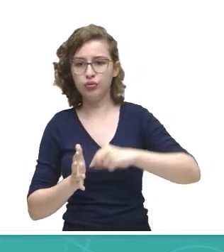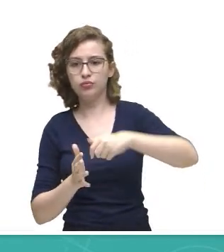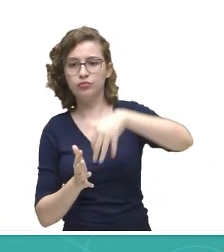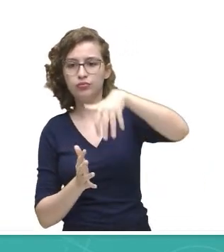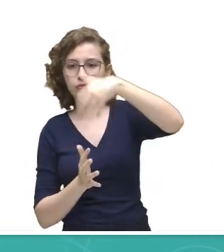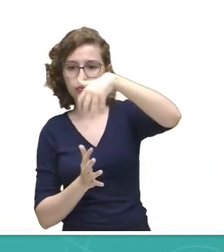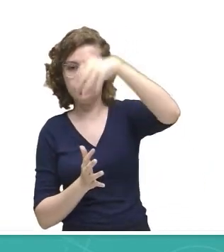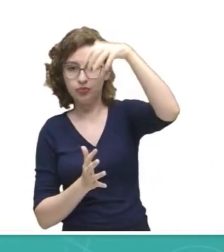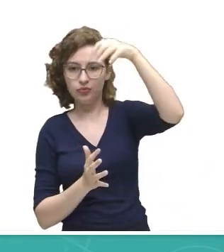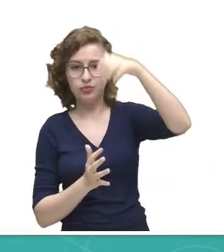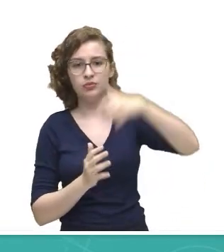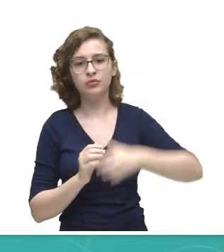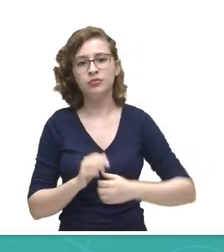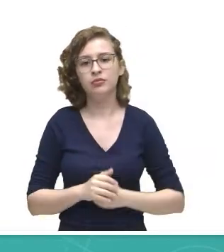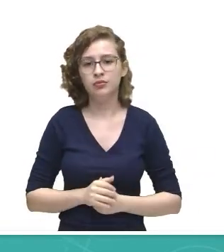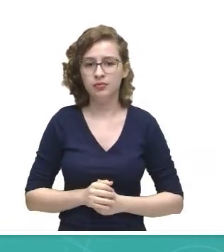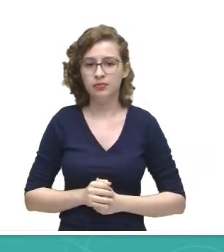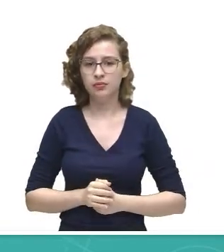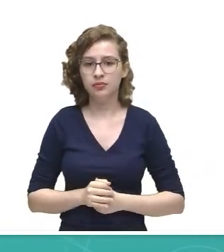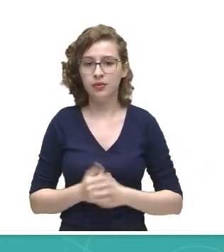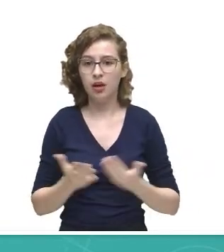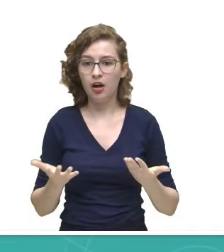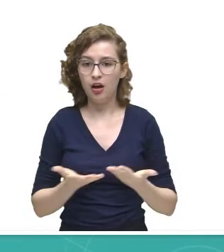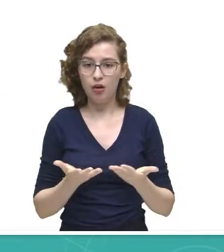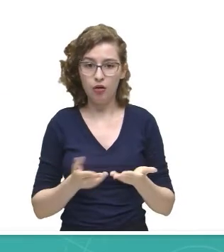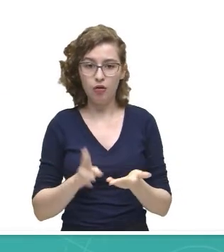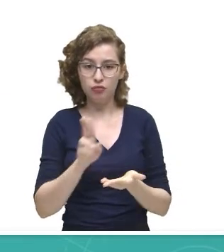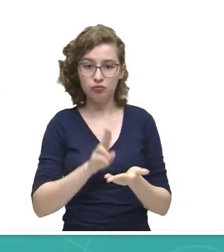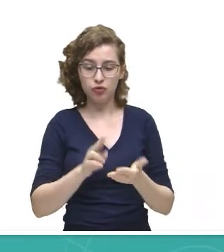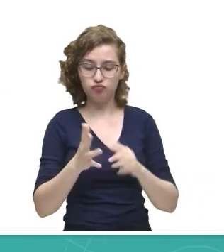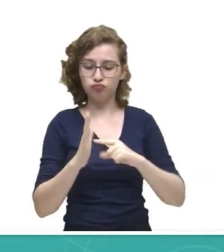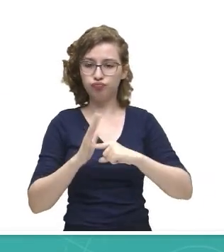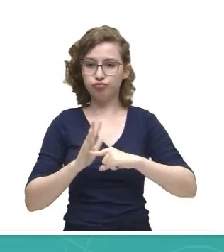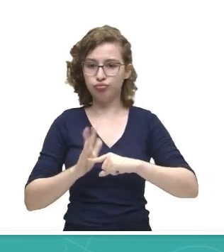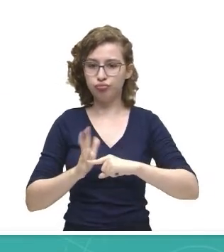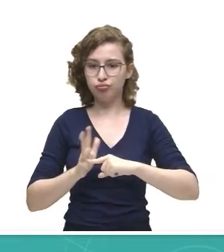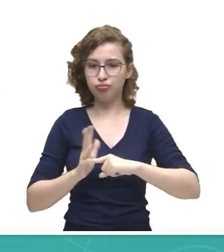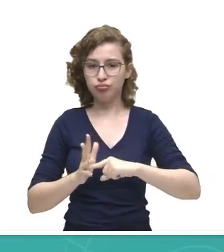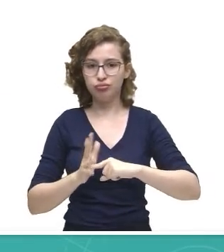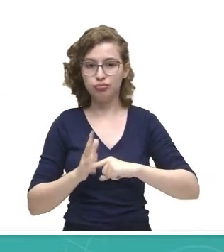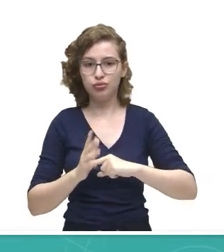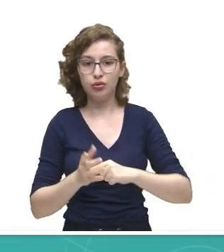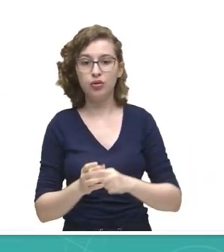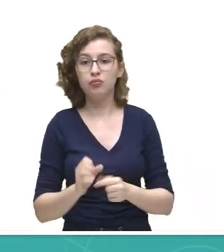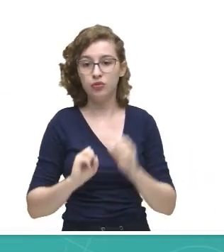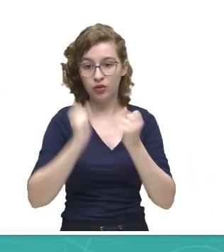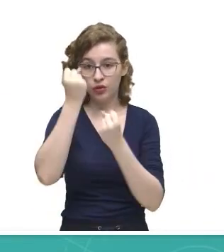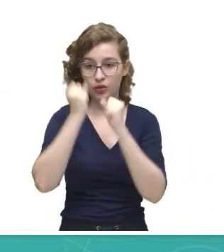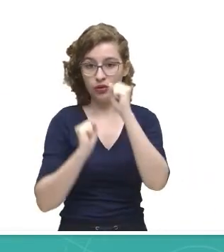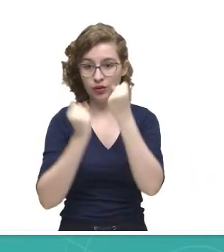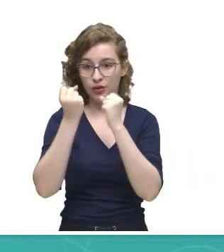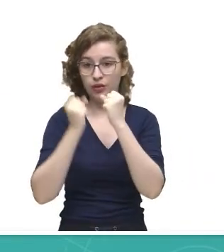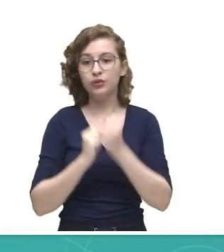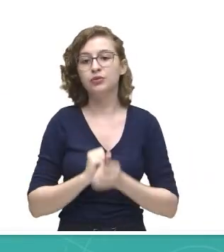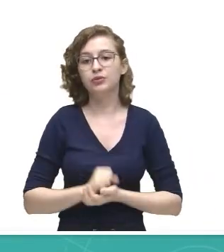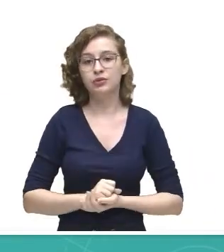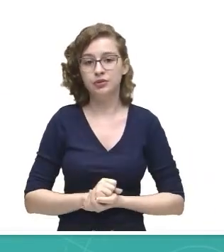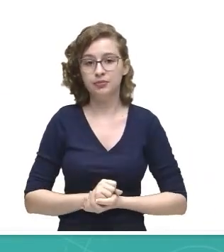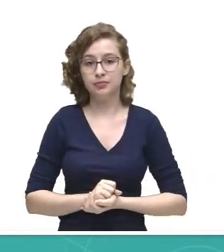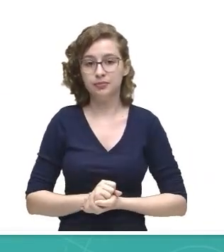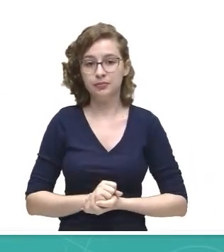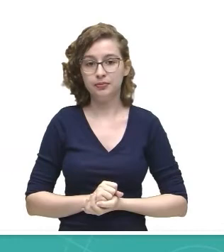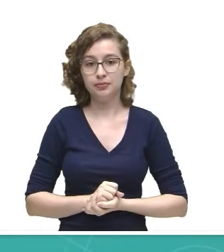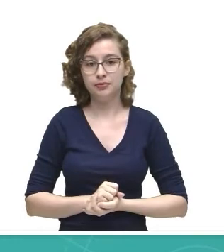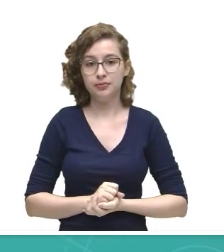na indústria têxtil. Então o que vai movimentar as máquinas da indústria é o vapor. E lembra lá que eu falei